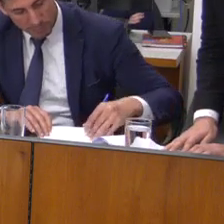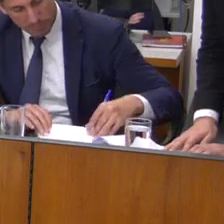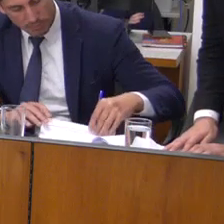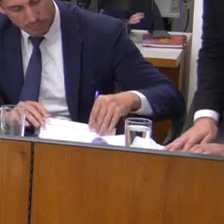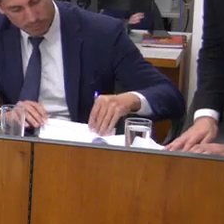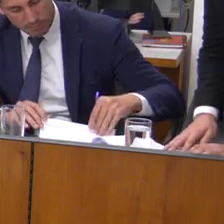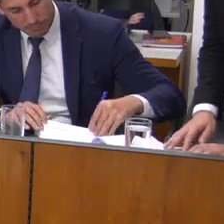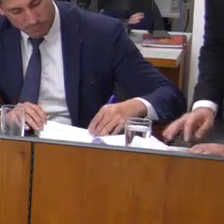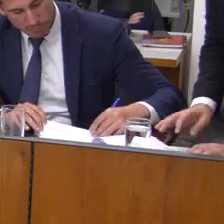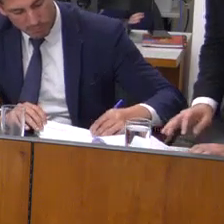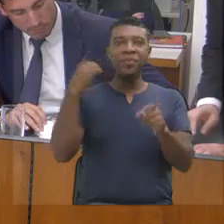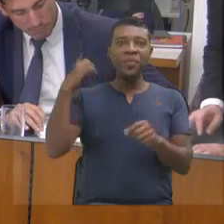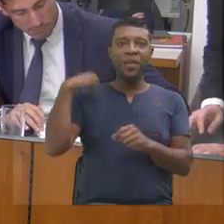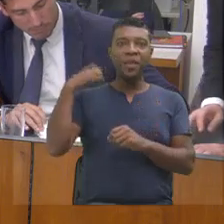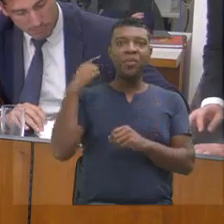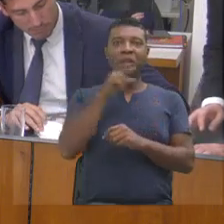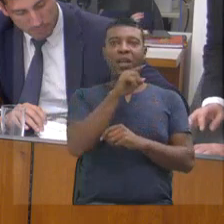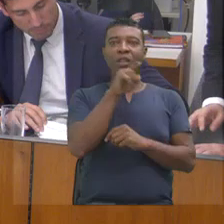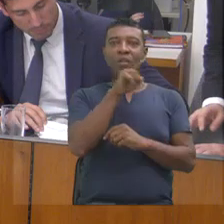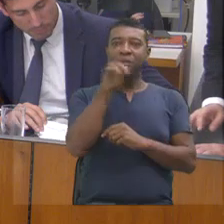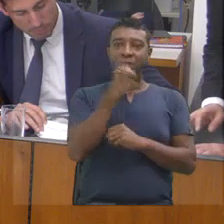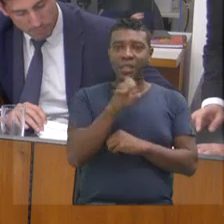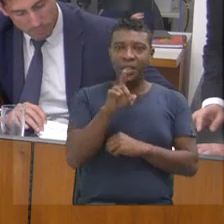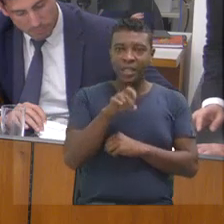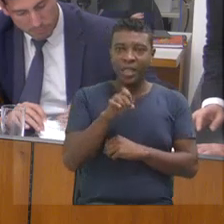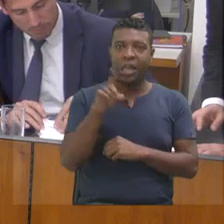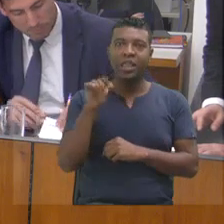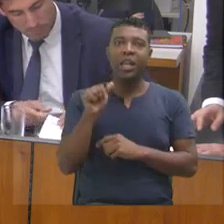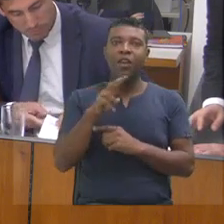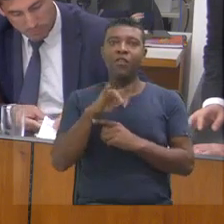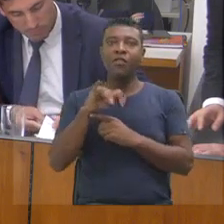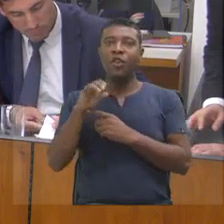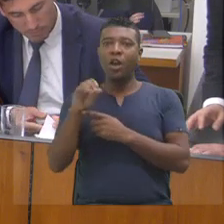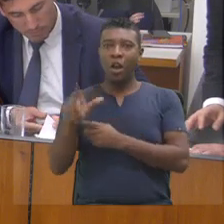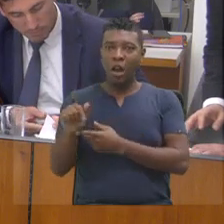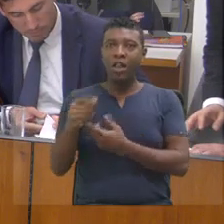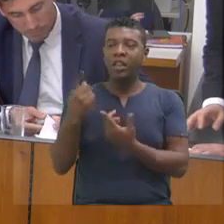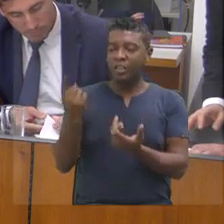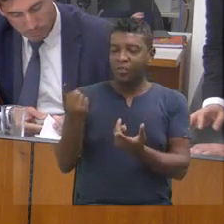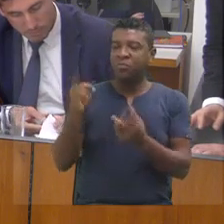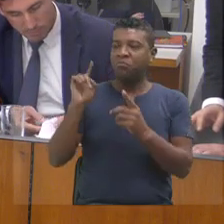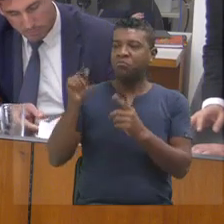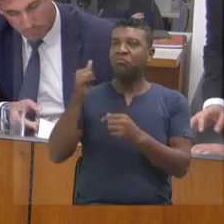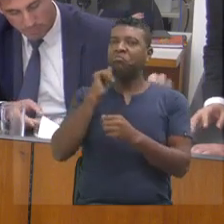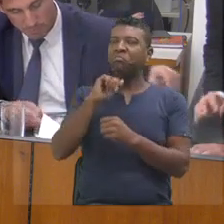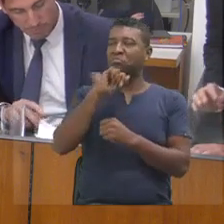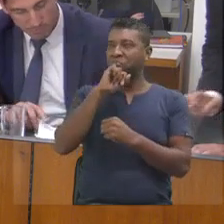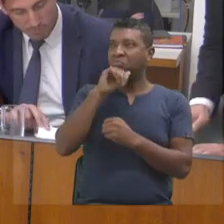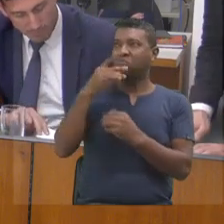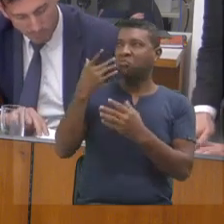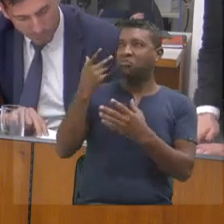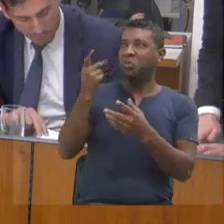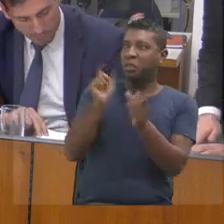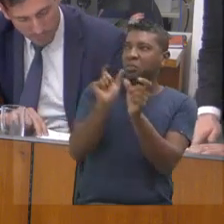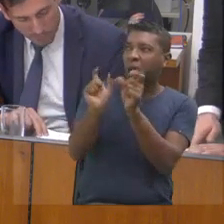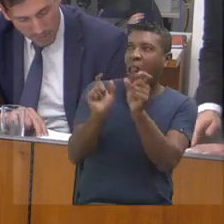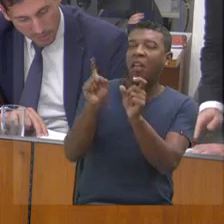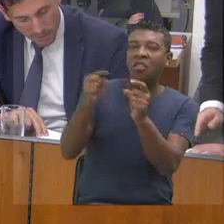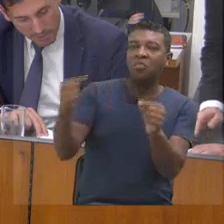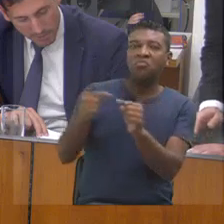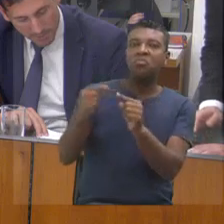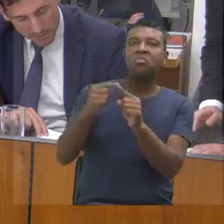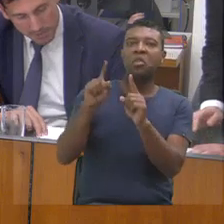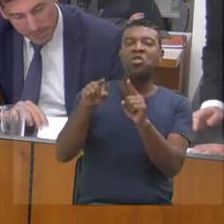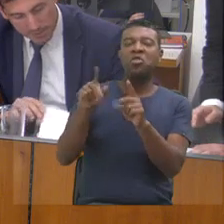também a sua mãe nas palavras então é iam a grande defensora da Saúde da Região e você mantendo essa